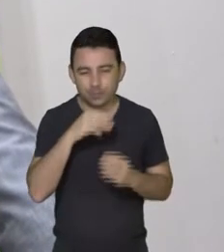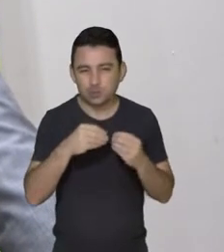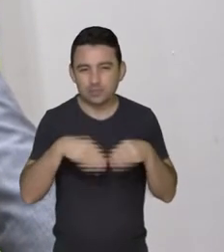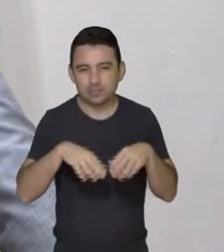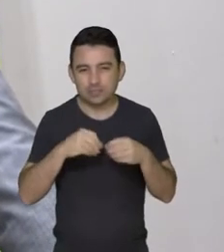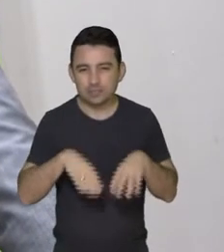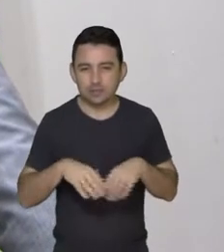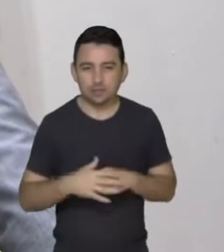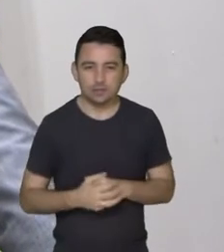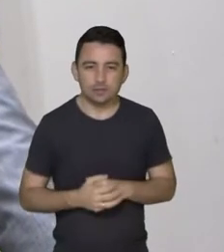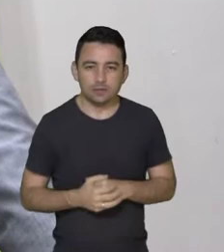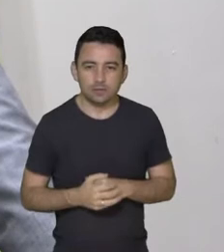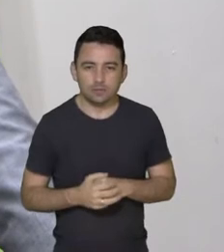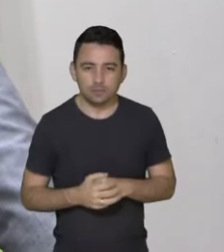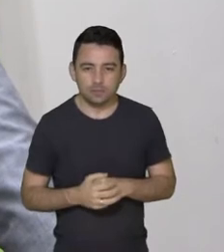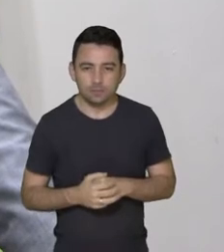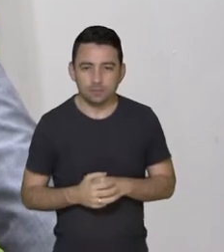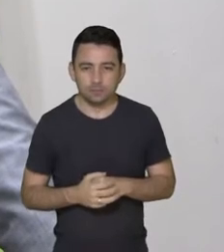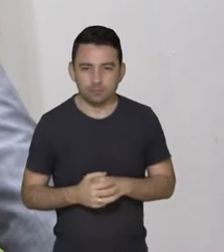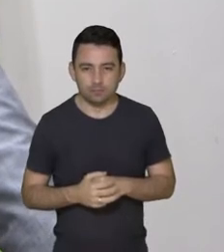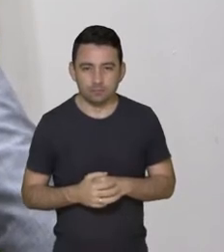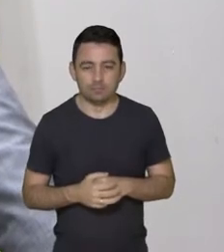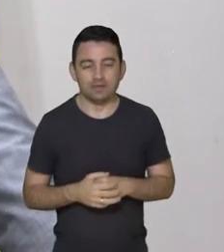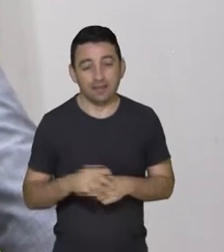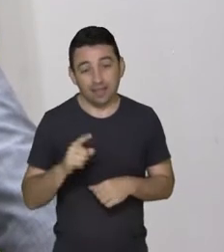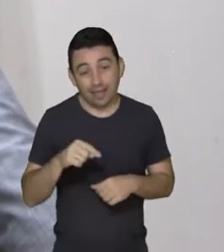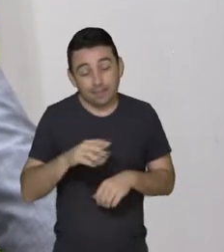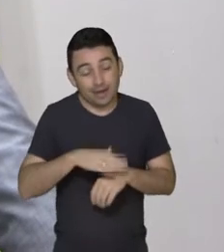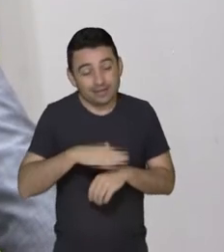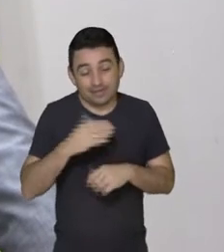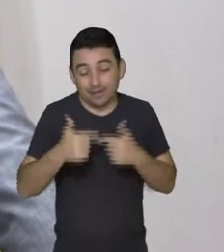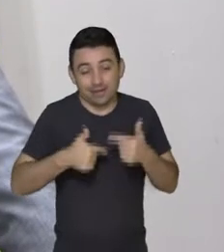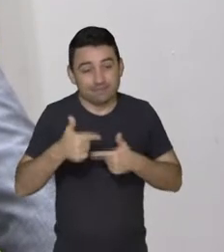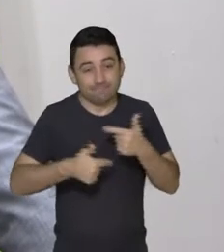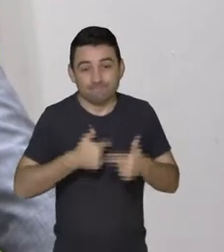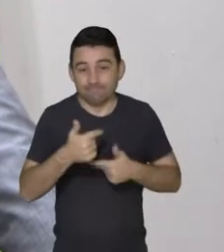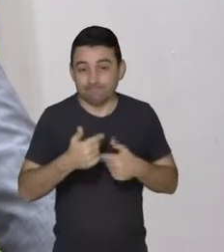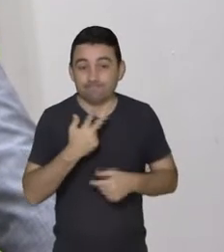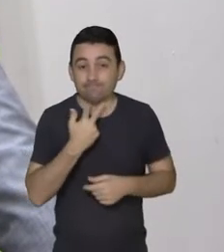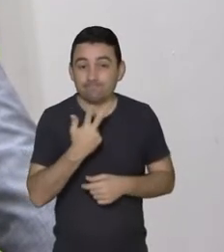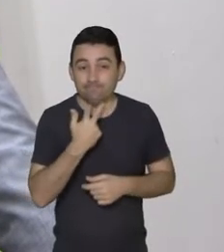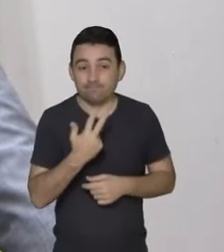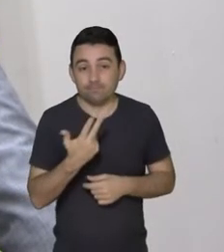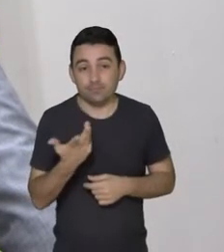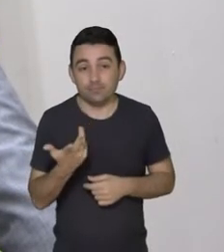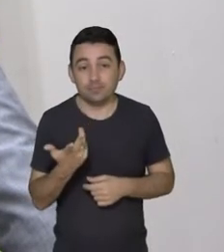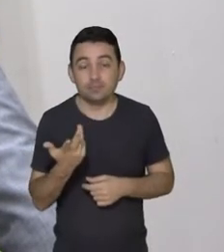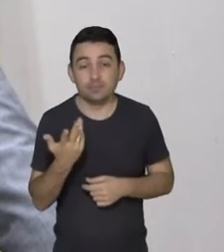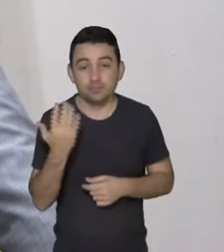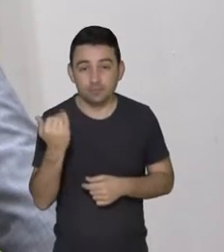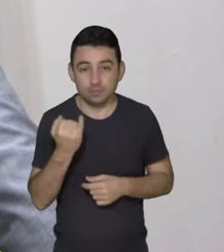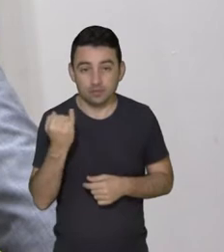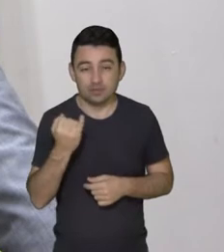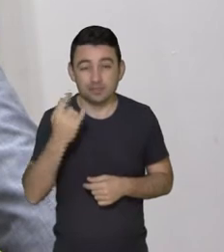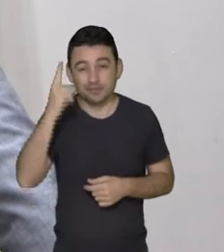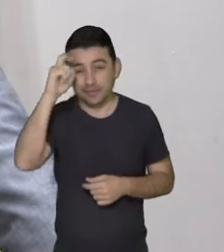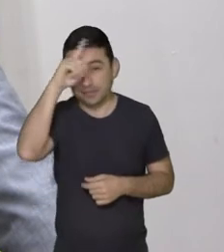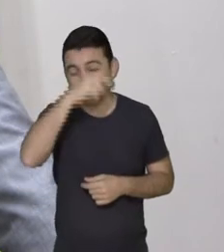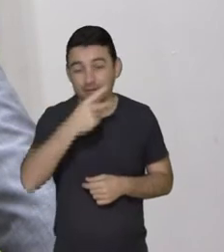Agora é a nossa ferramenta de trabalho mas enfim é muito tá difícil manter a voz